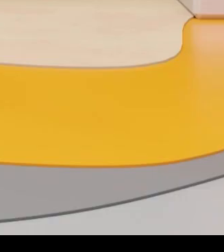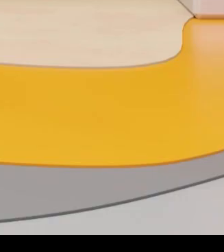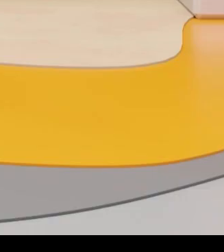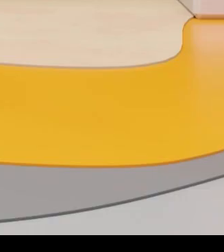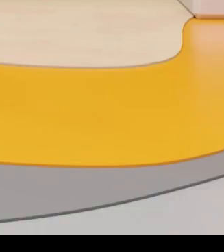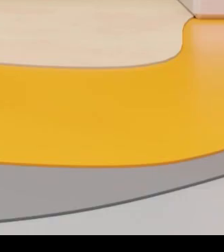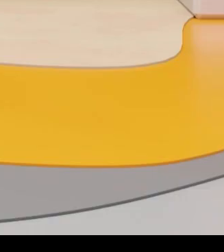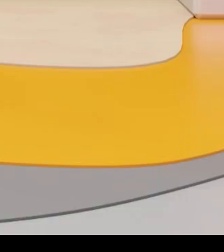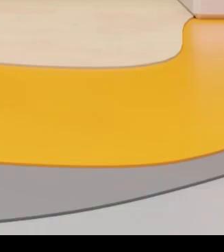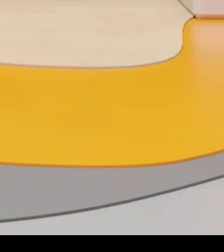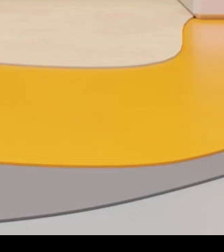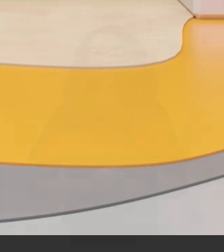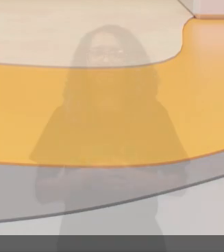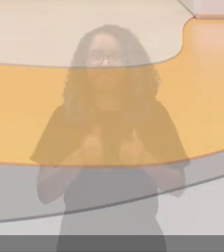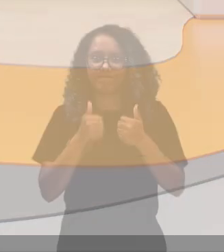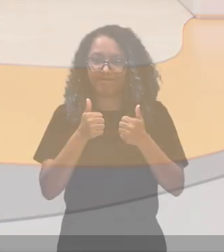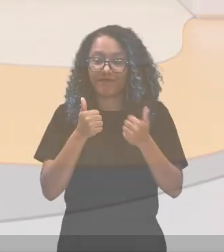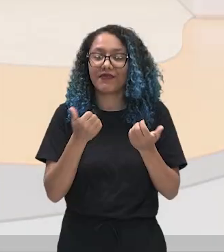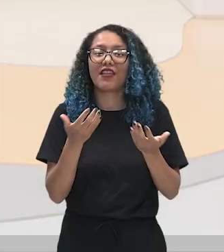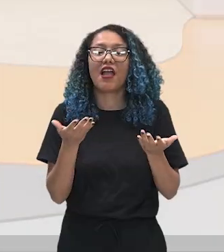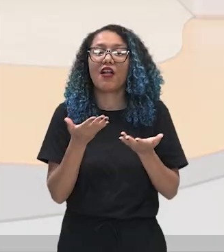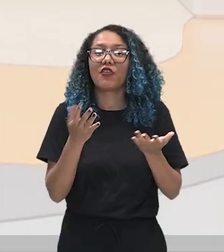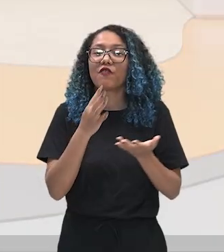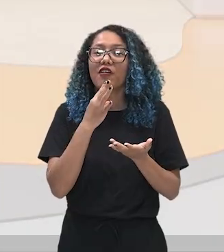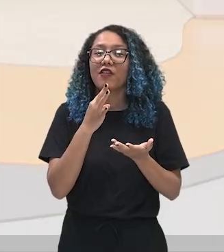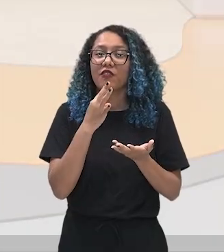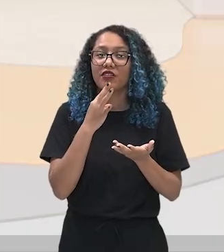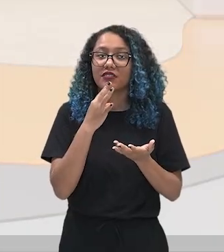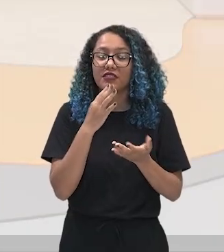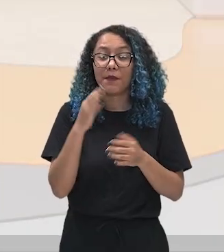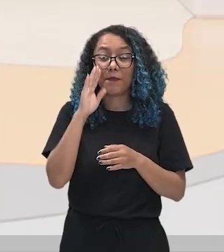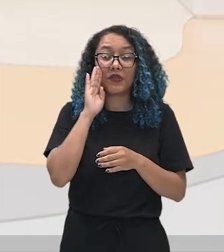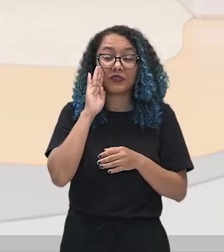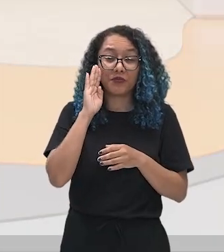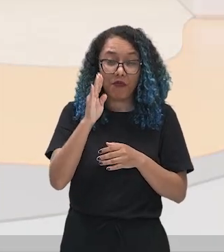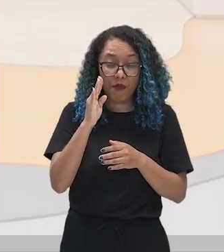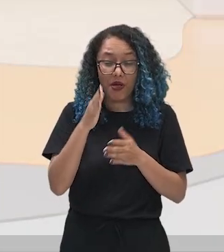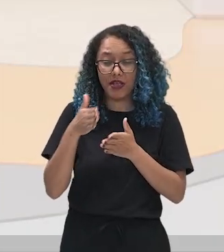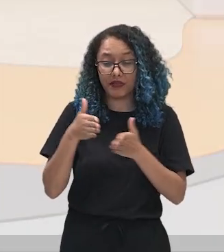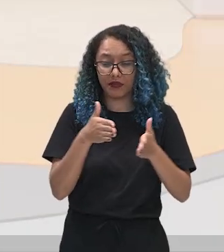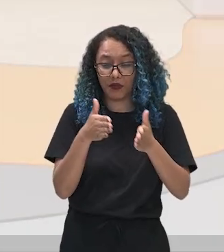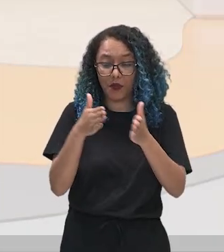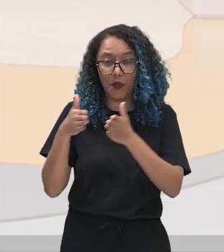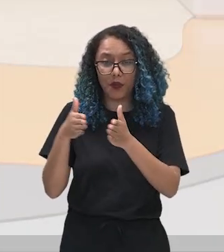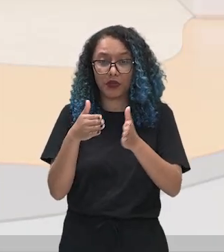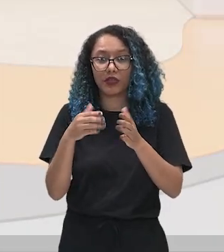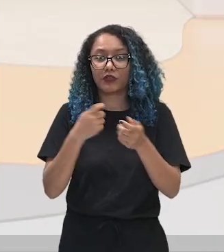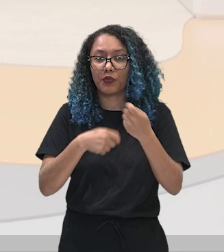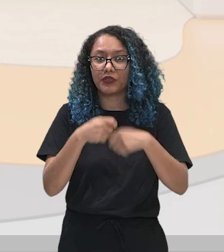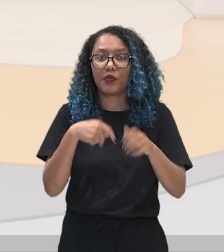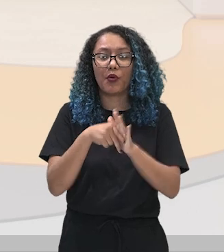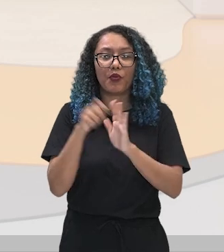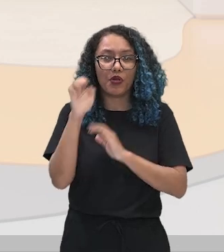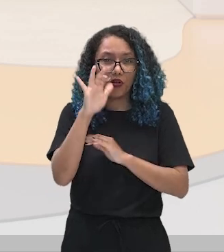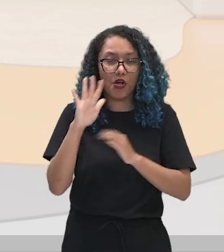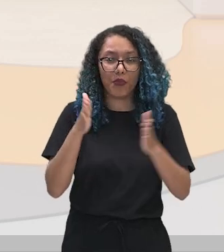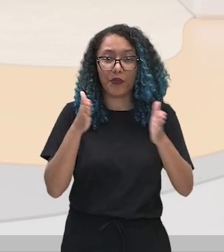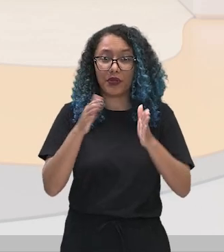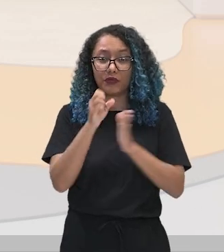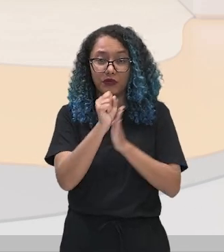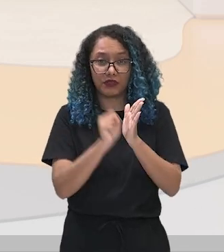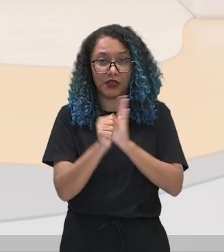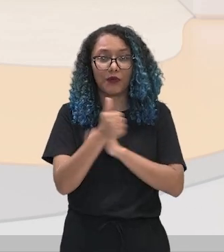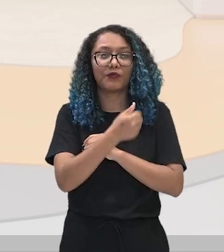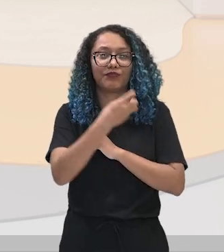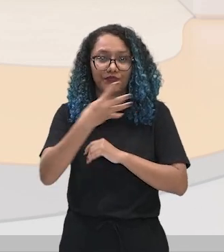É isso aí, turminha. Hoje nós vamos conhecer as principais rotas comerciais da Europa durante o século XIV,